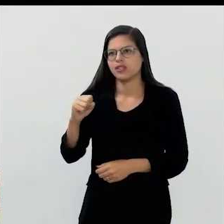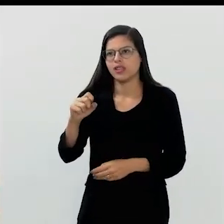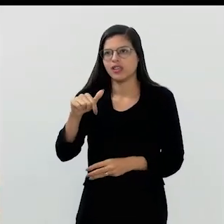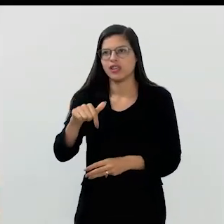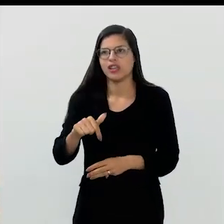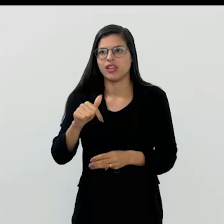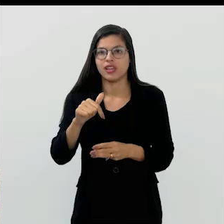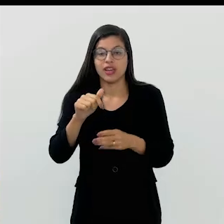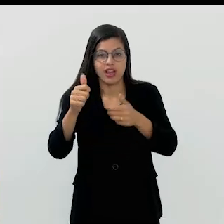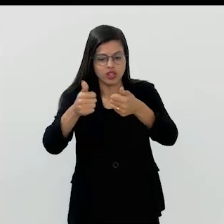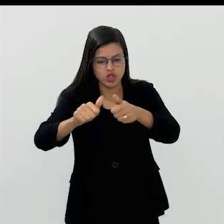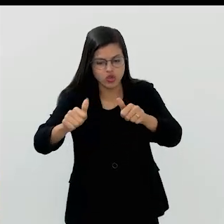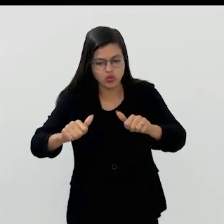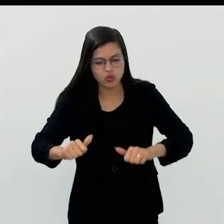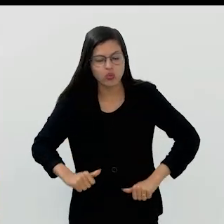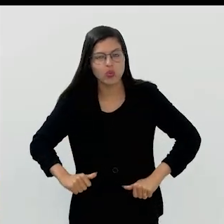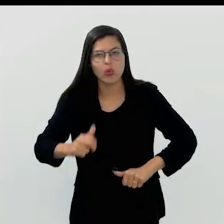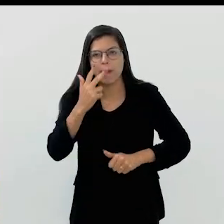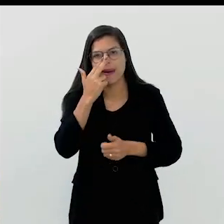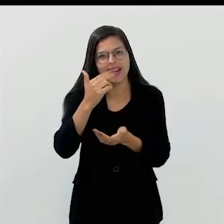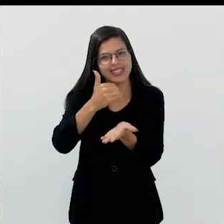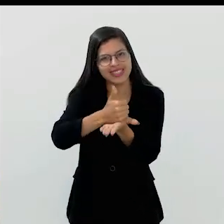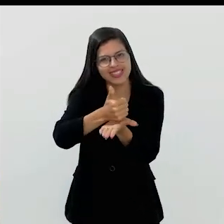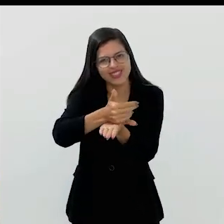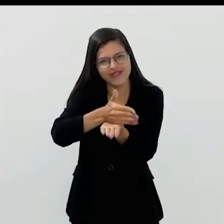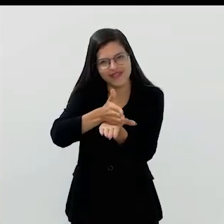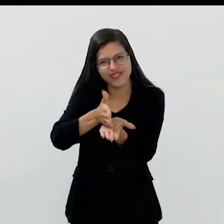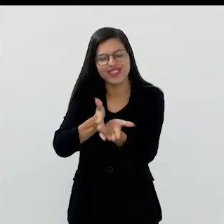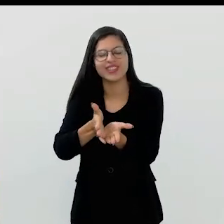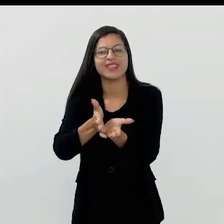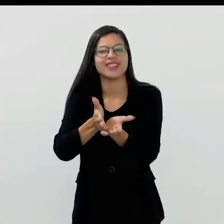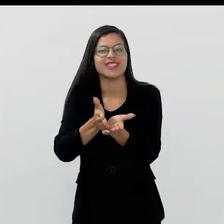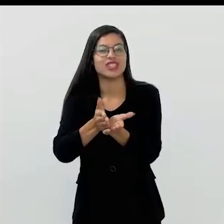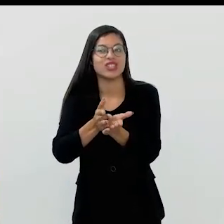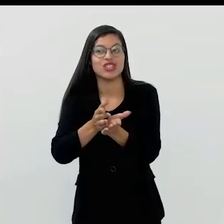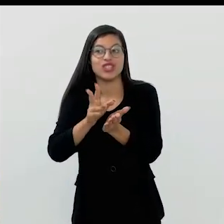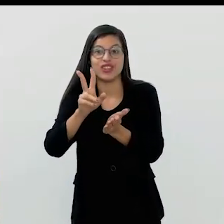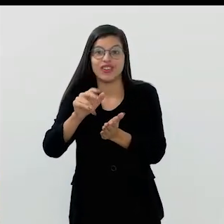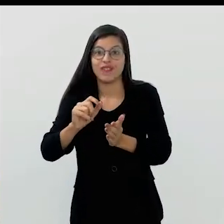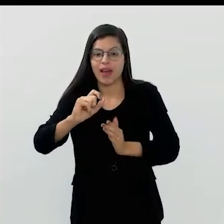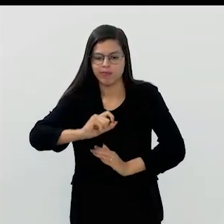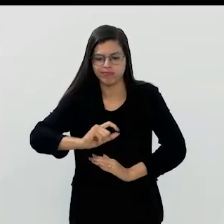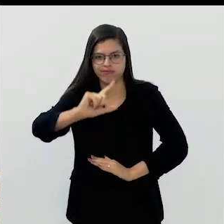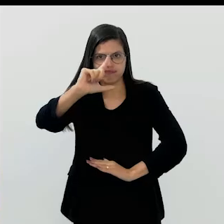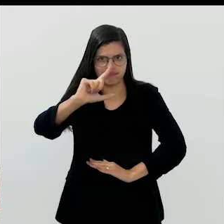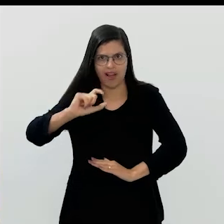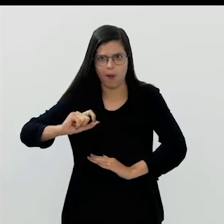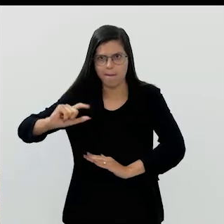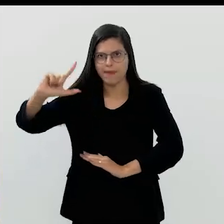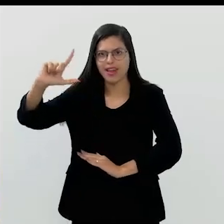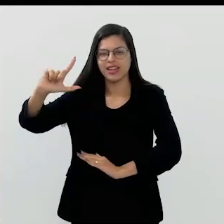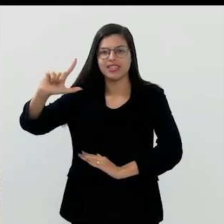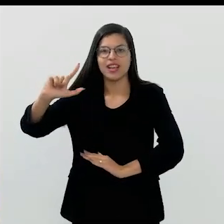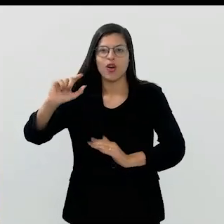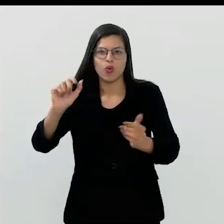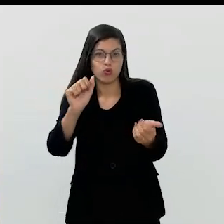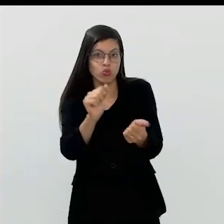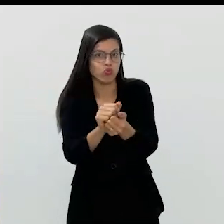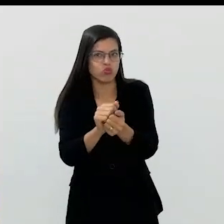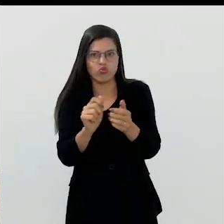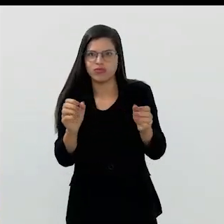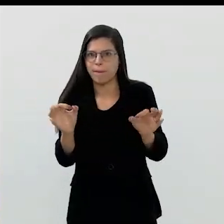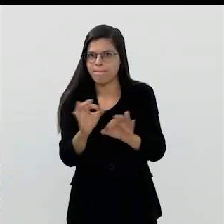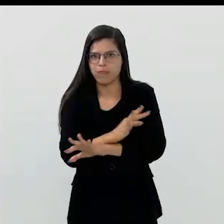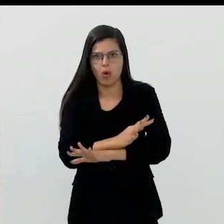escultura, corta em fatiazinhas e cada fatia daquela vai ampliada na mesma proporção. Quando você junta todos os cortes,